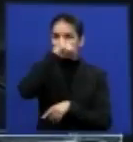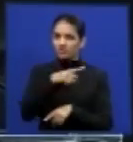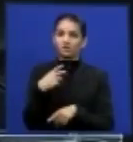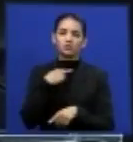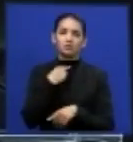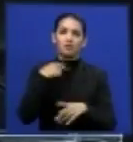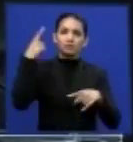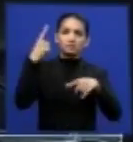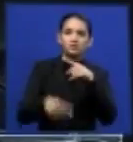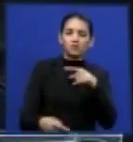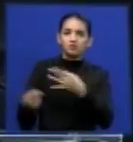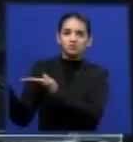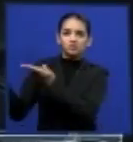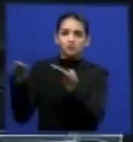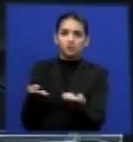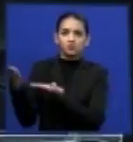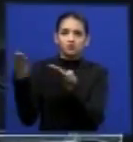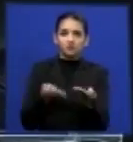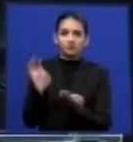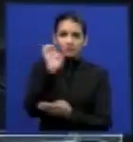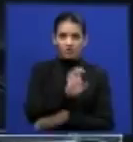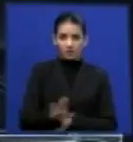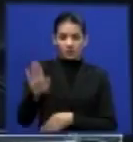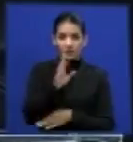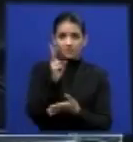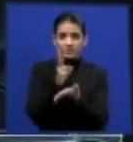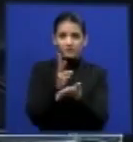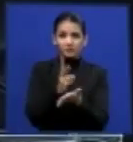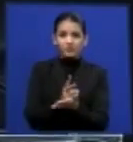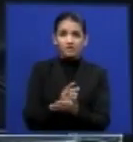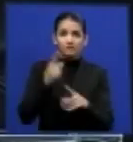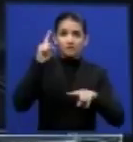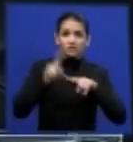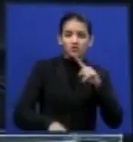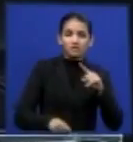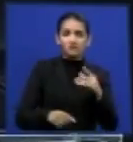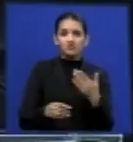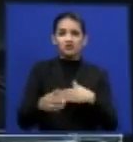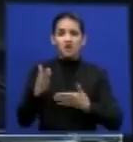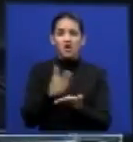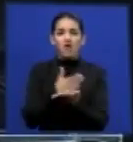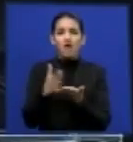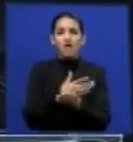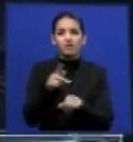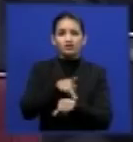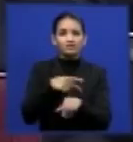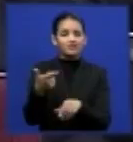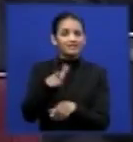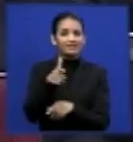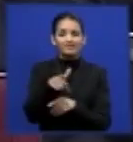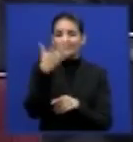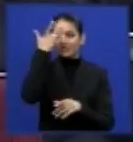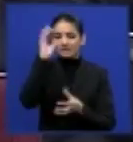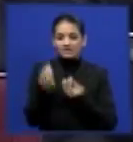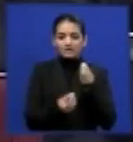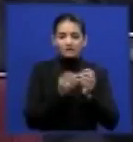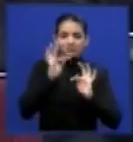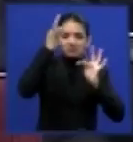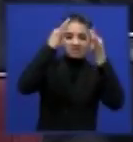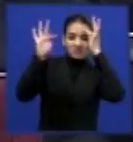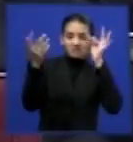resíduos mesmo com a proibição em alguns países onde não há essa solução tecnológica continua enviando pneus para